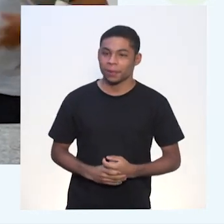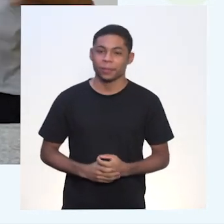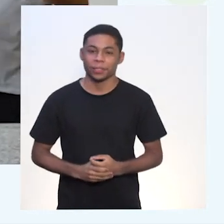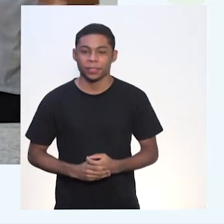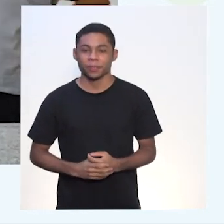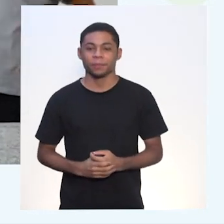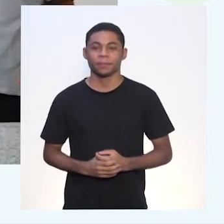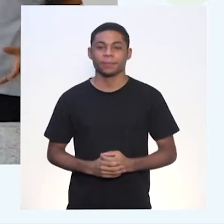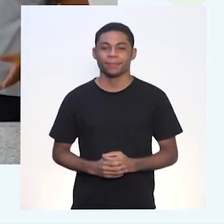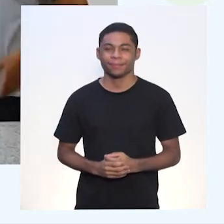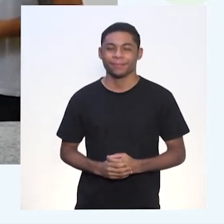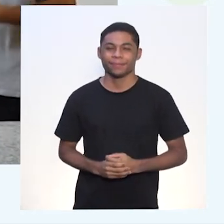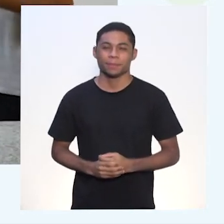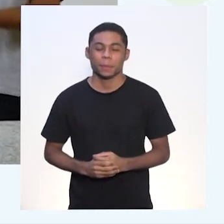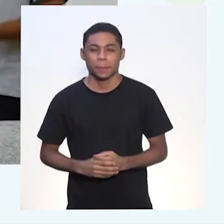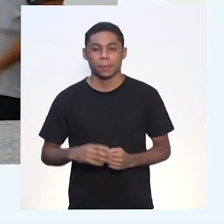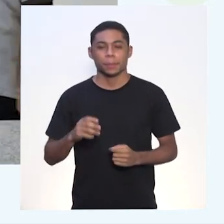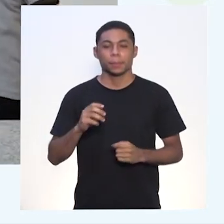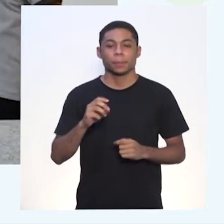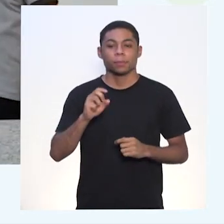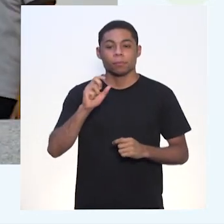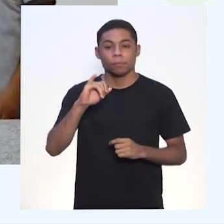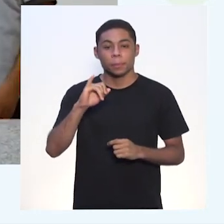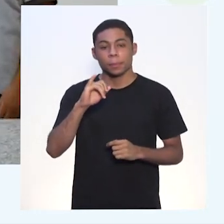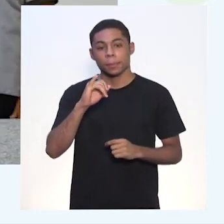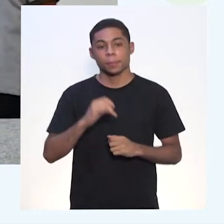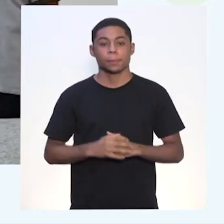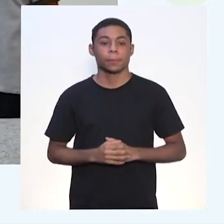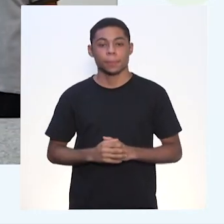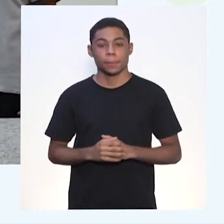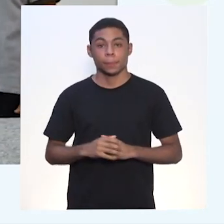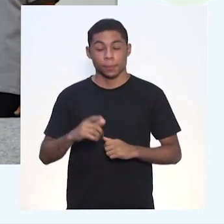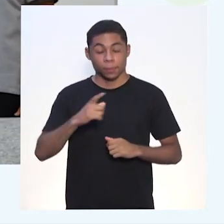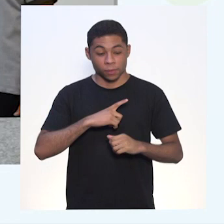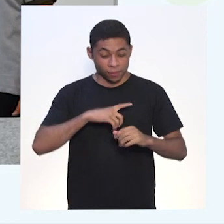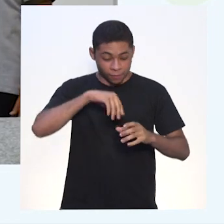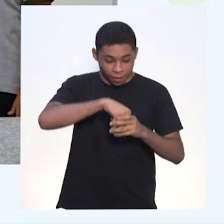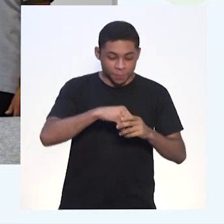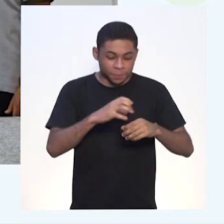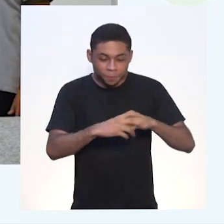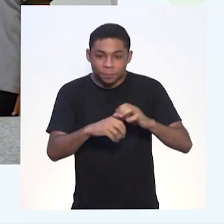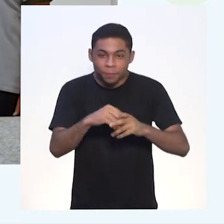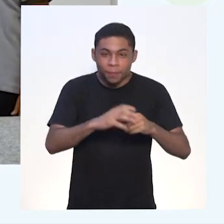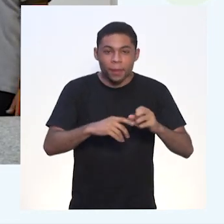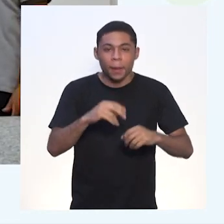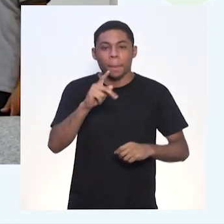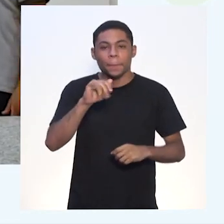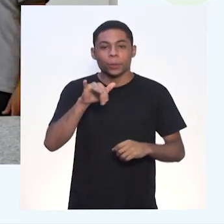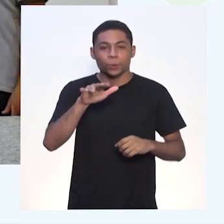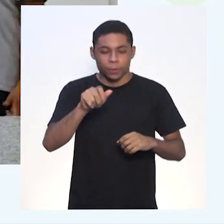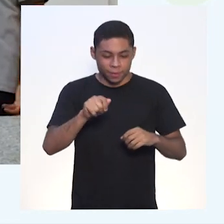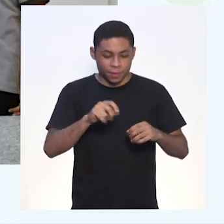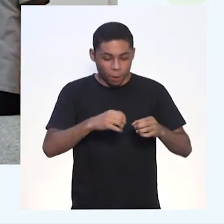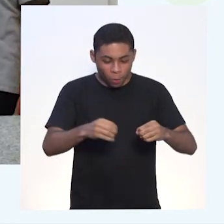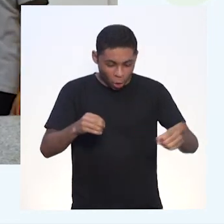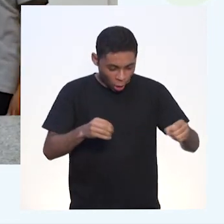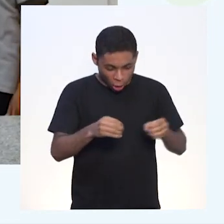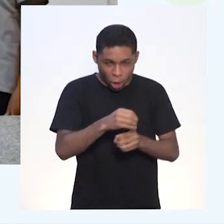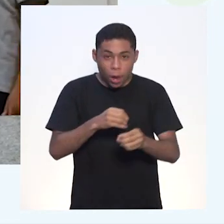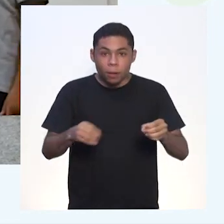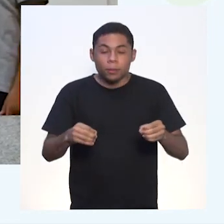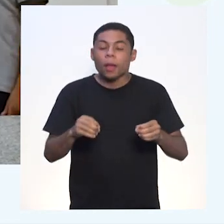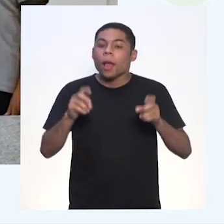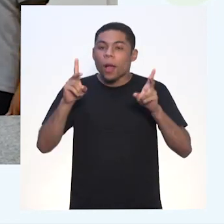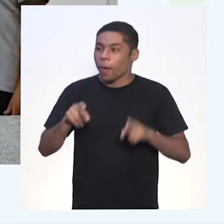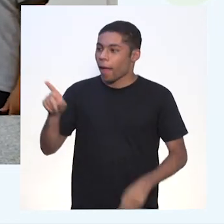total, né? Você anda pra lá, pra cá, né? Você fica mais agitado, né? Isso. E as partículas, pessoal, elas se comportam como o professor Fábio. Quando a